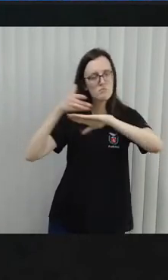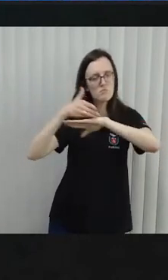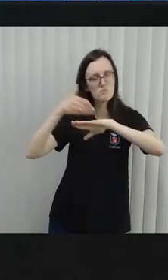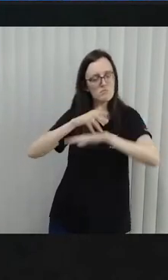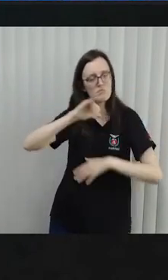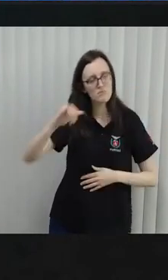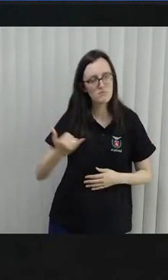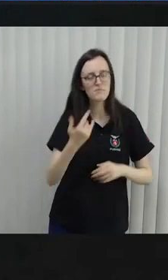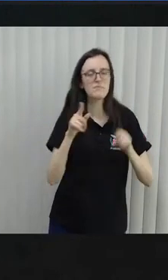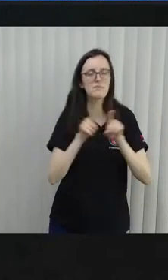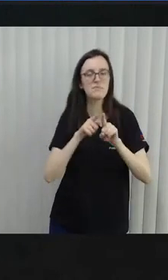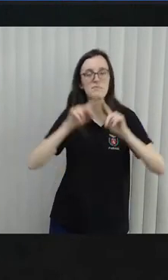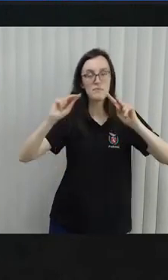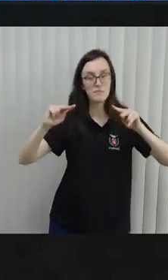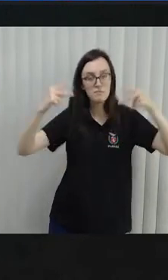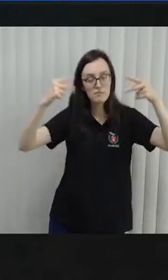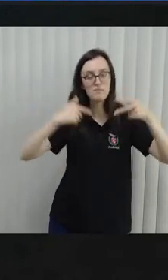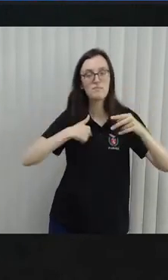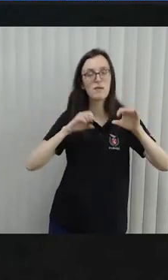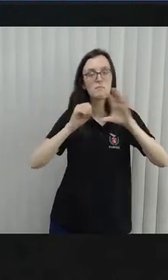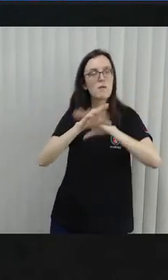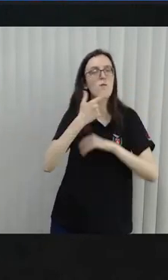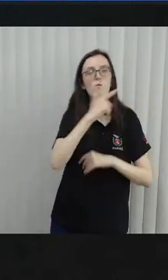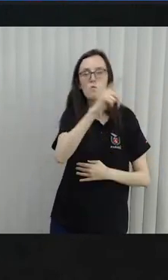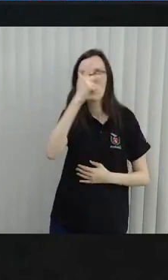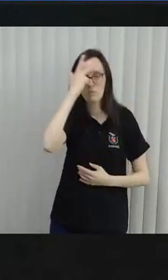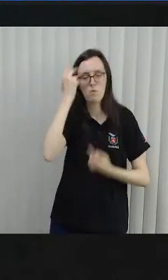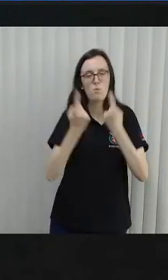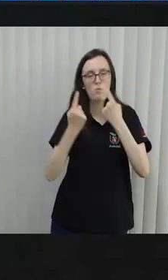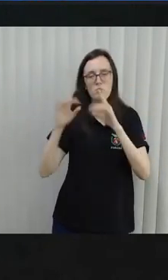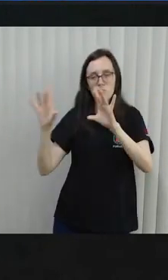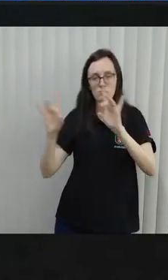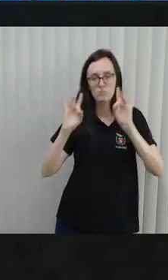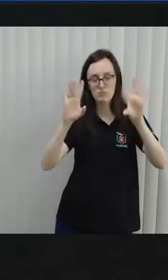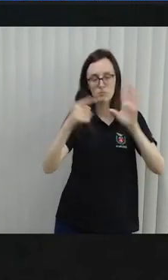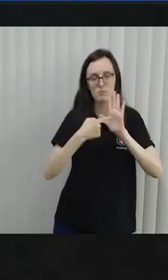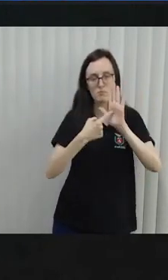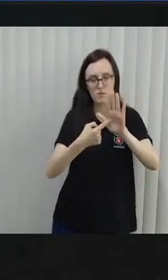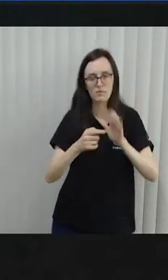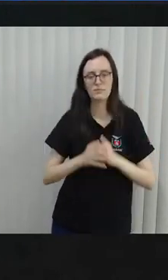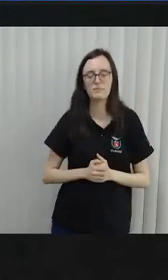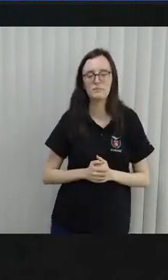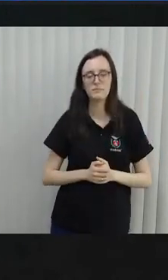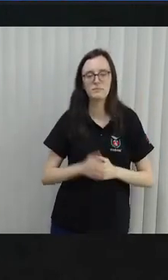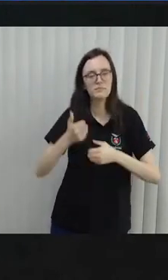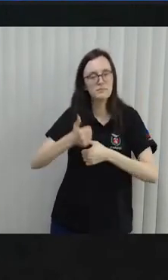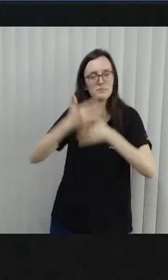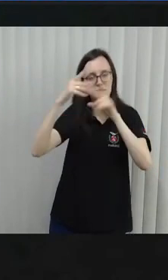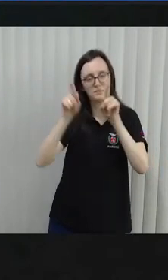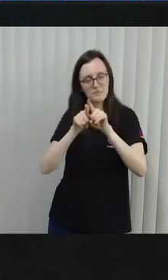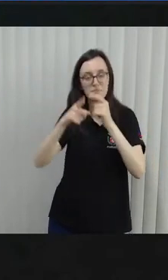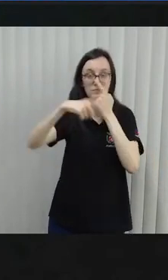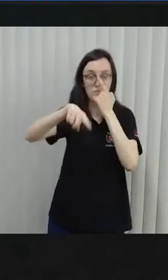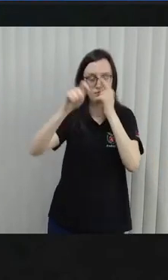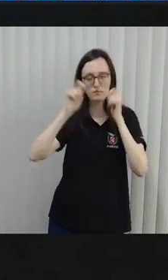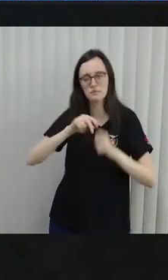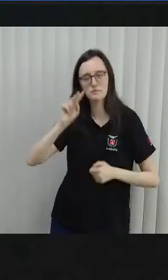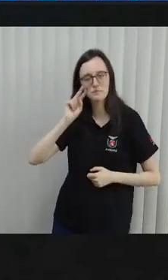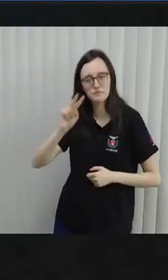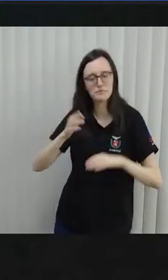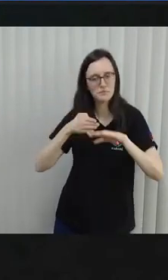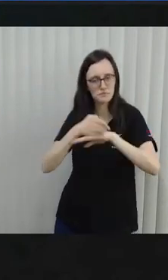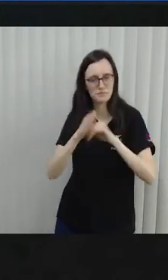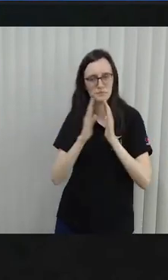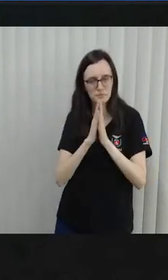daqui agora. E o link para eu mandar para outras pessoas é esse aqui, tá? Vou dar um Ctrl-C, vou mandar aqui no chat. Depois vocês conseguem mandar, por